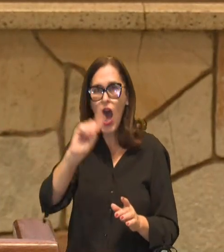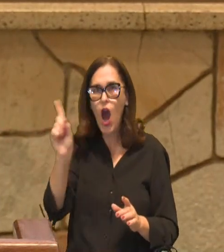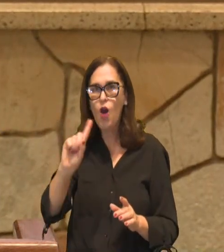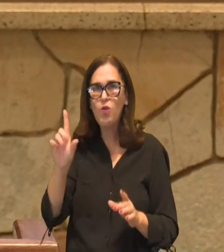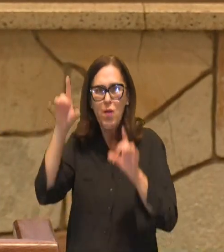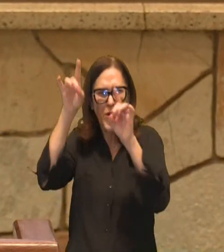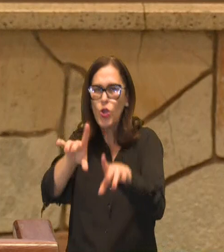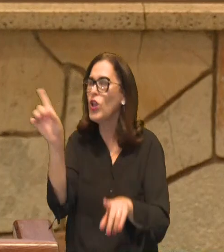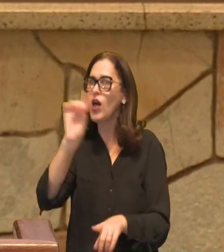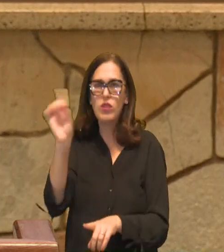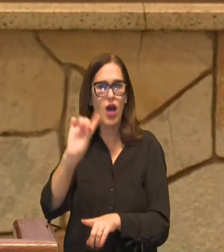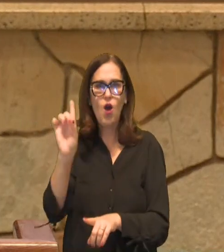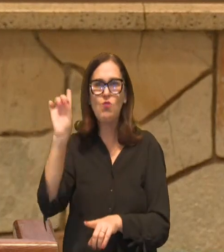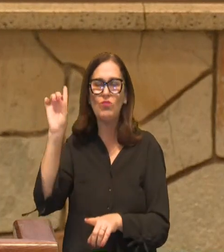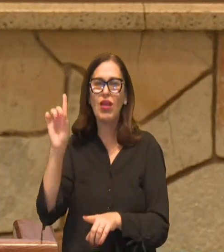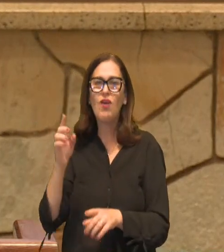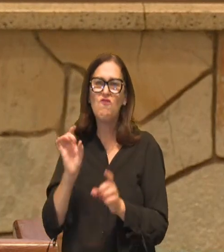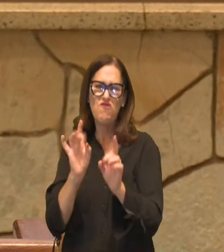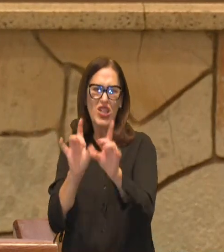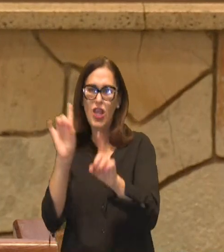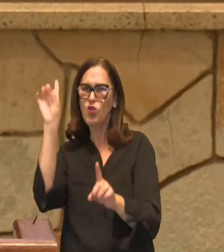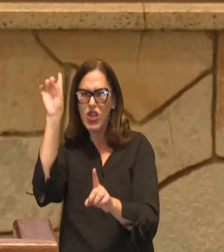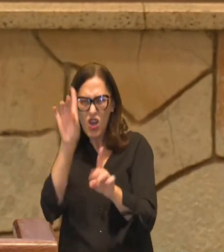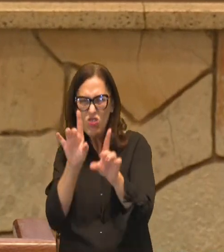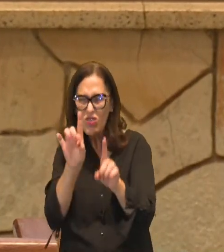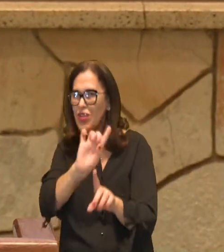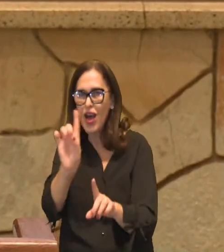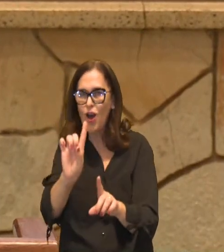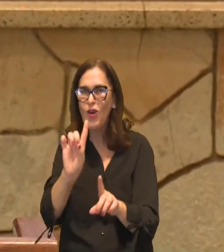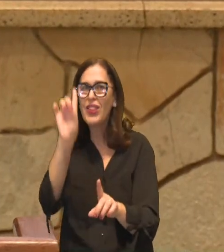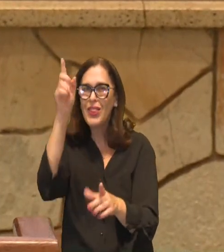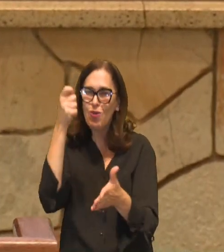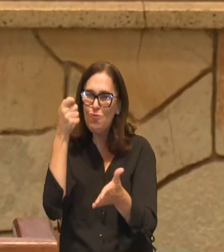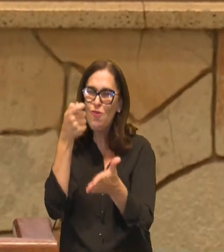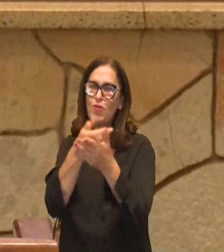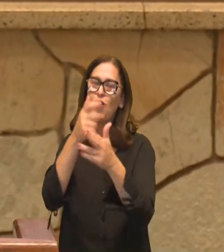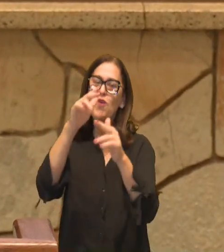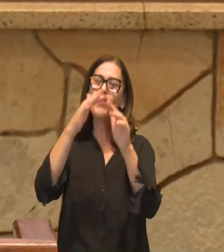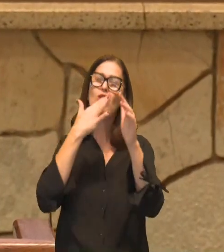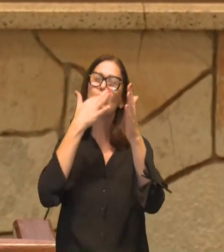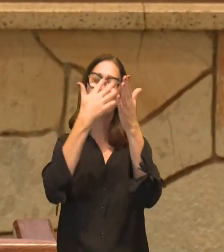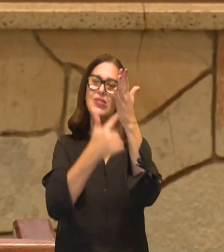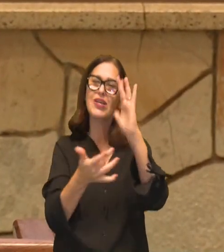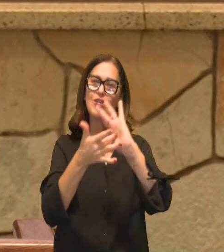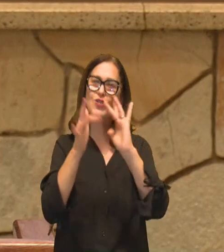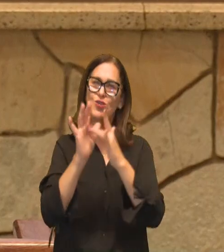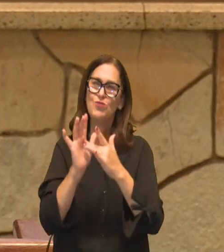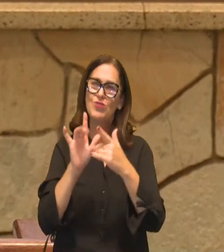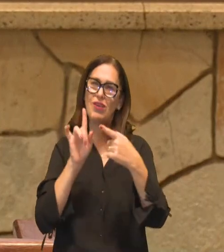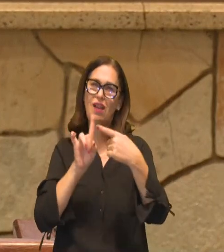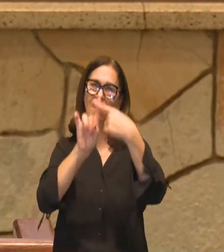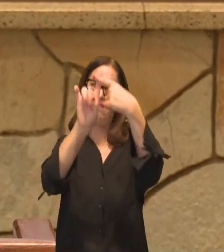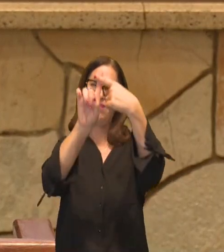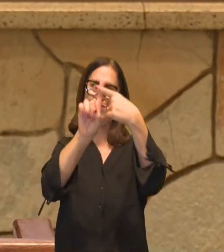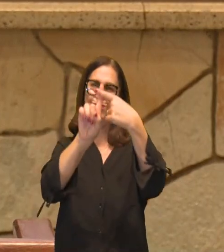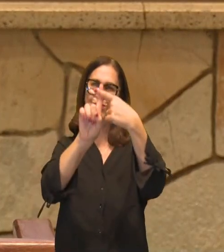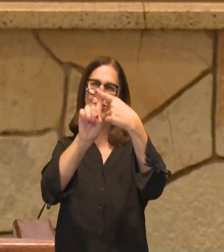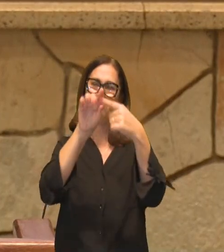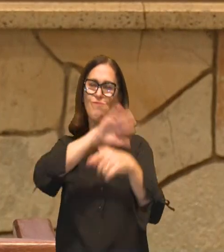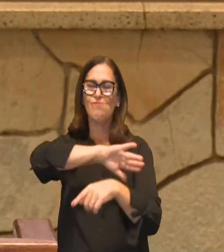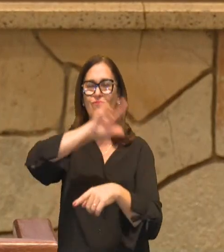te abandonou, Deus não te vendeu, Ele te comprou, sim, com o sangue de Jesus derramado na cruz do